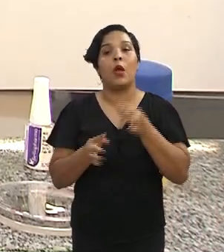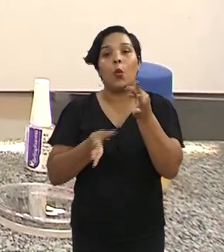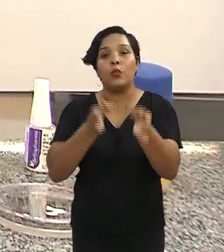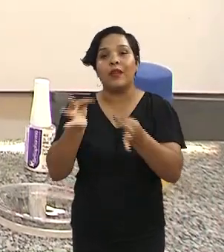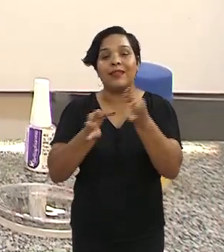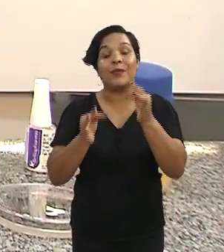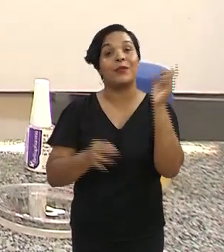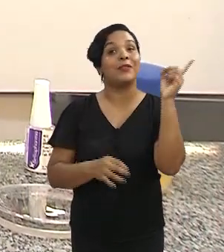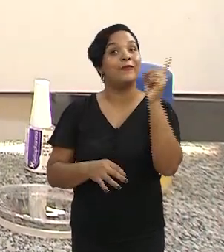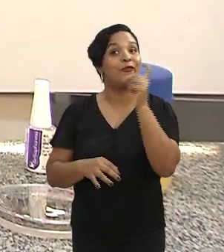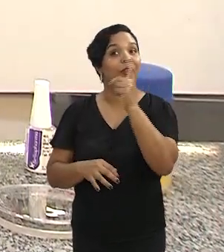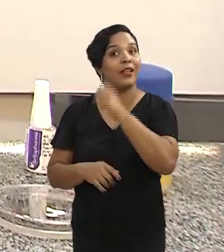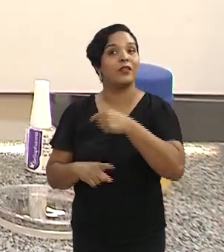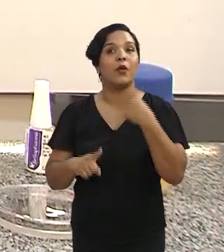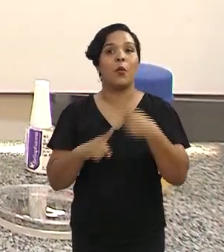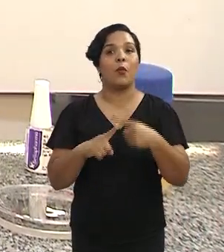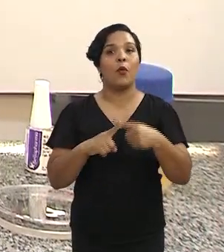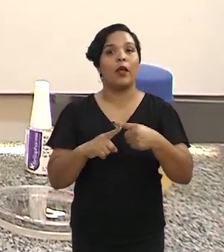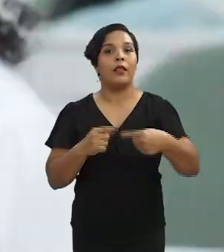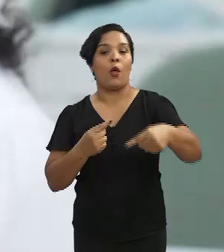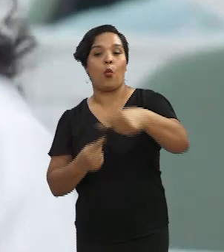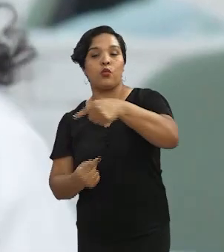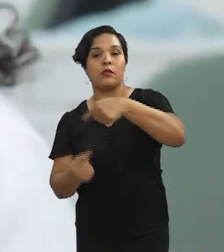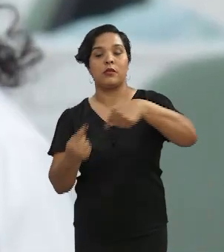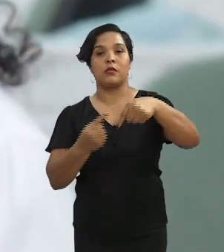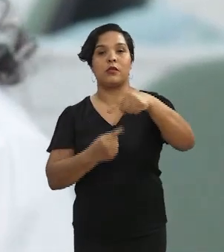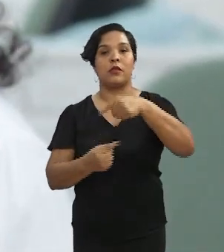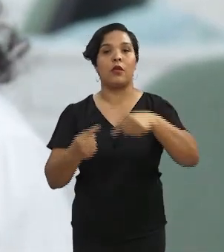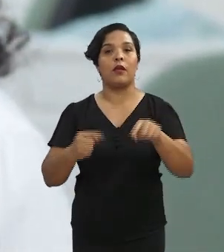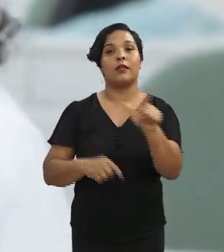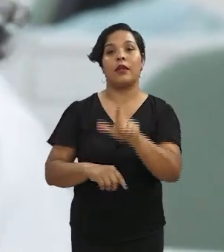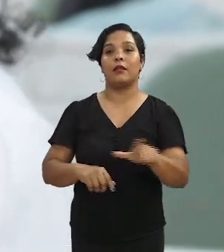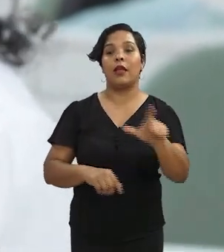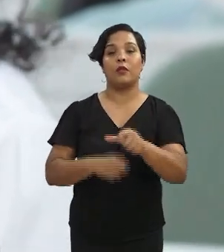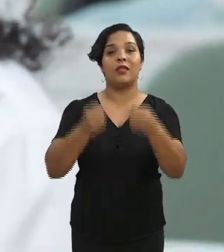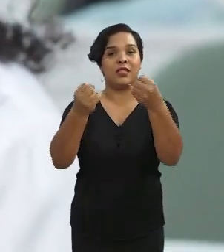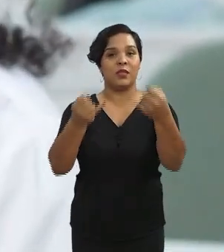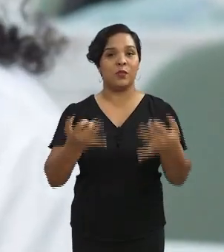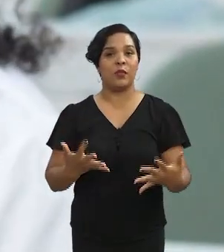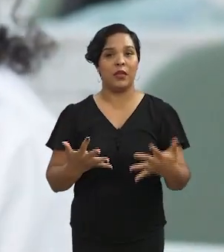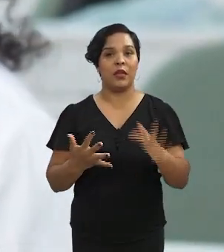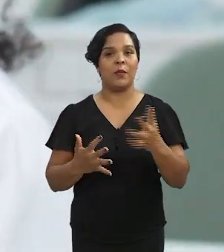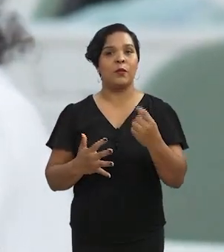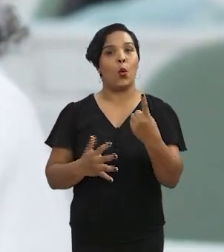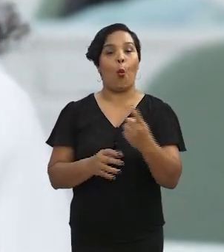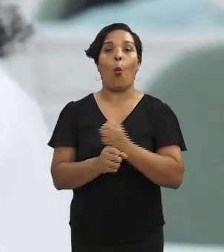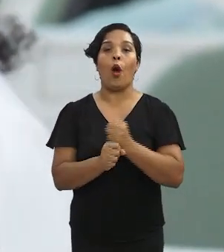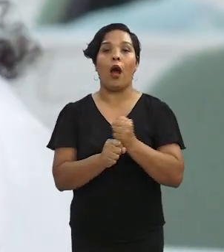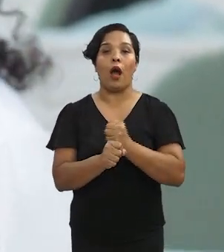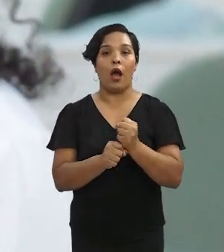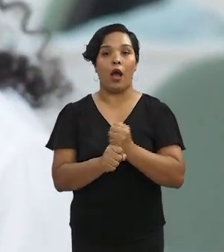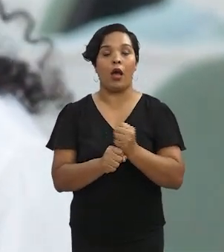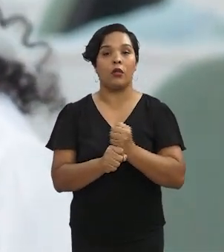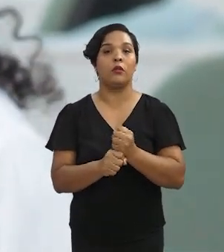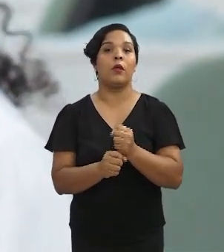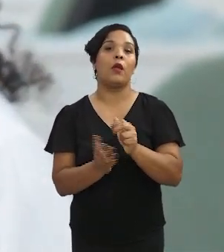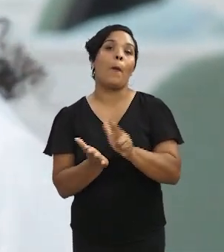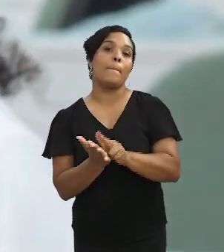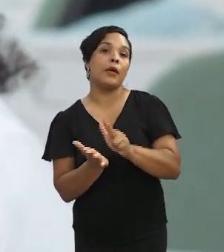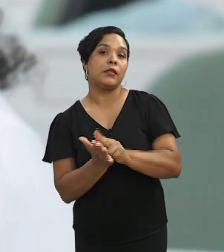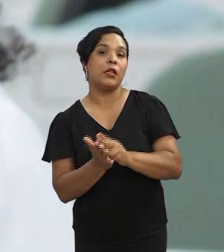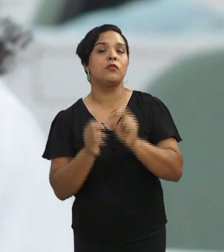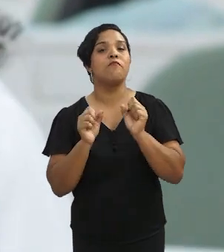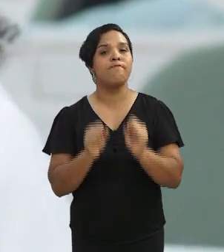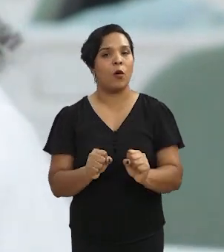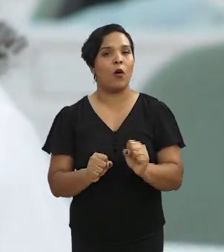ter um tratamento difícil, porque ele tem um ciclo que leva aí, na literatura descrito, que é cerca de 1 ano, para que esse